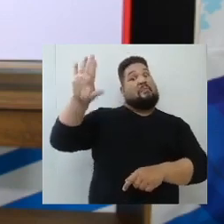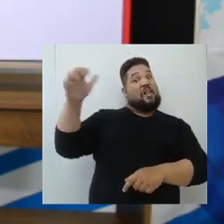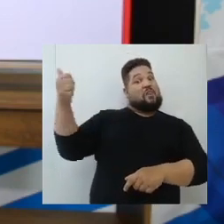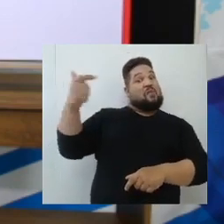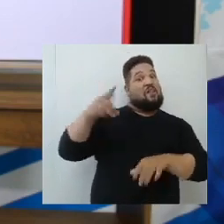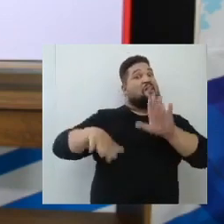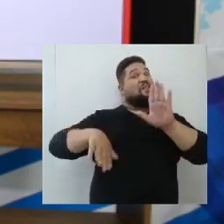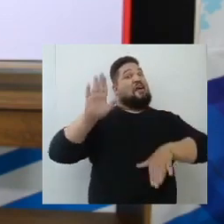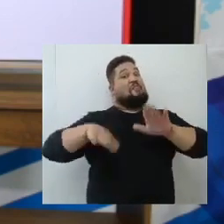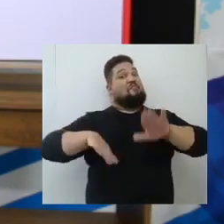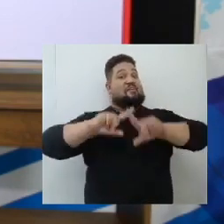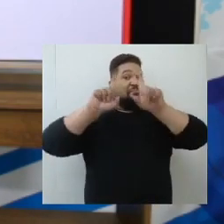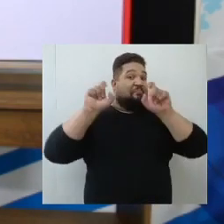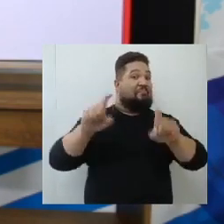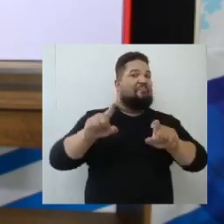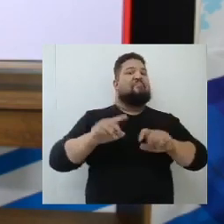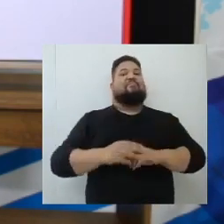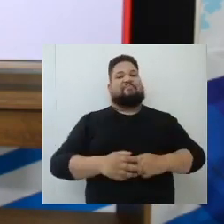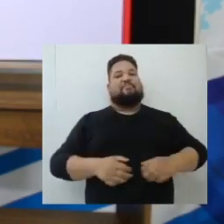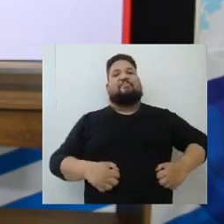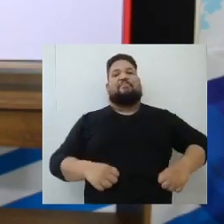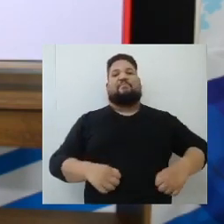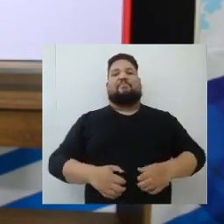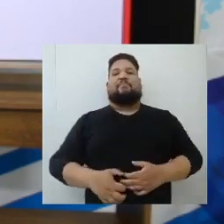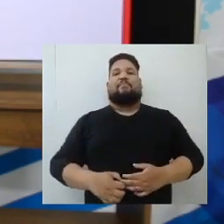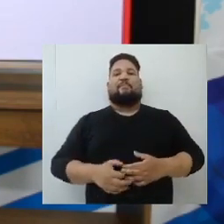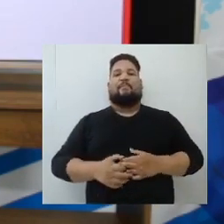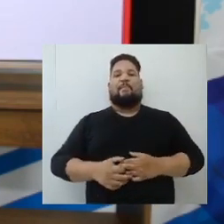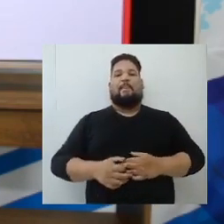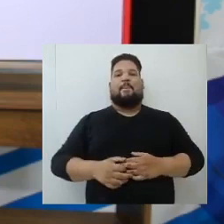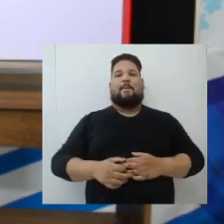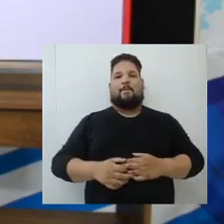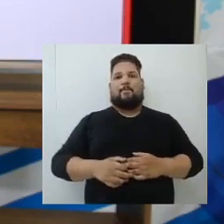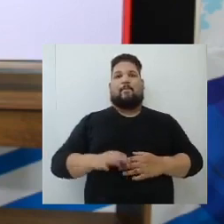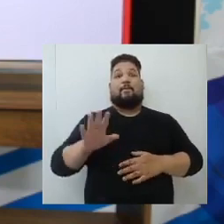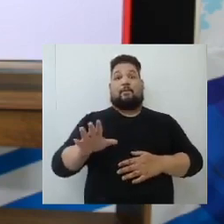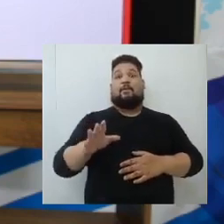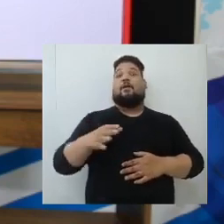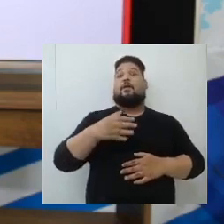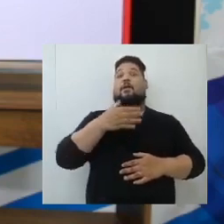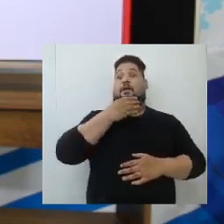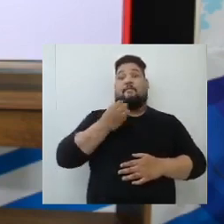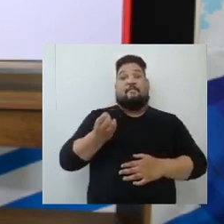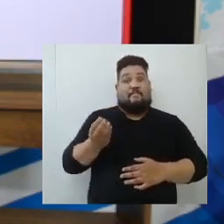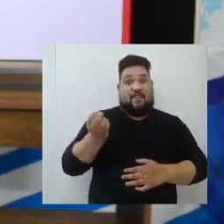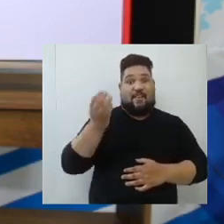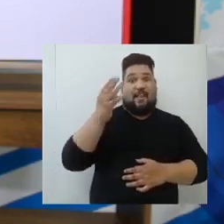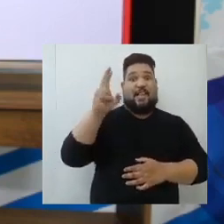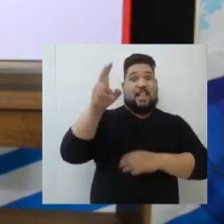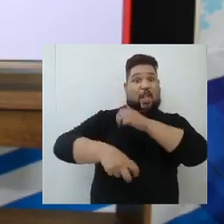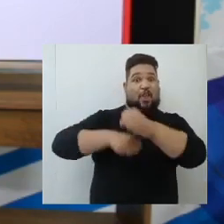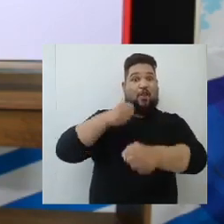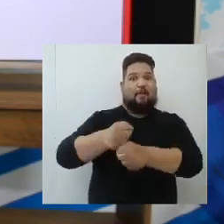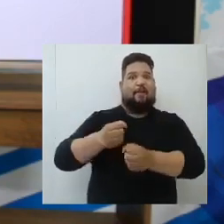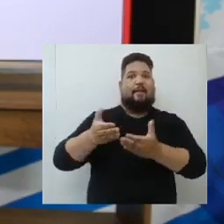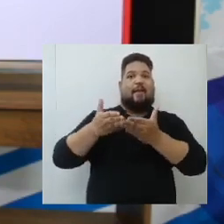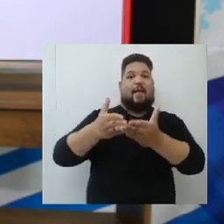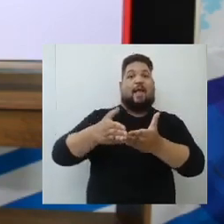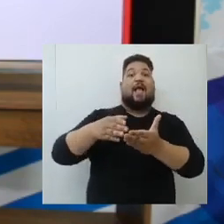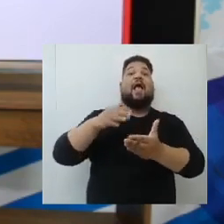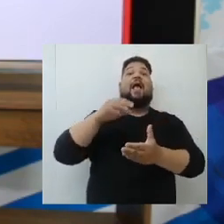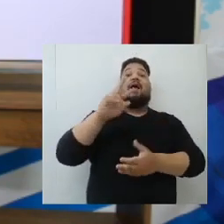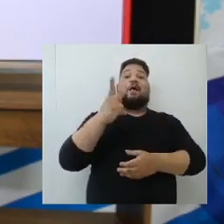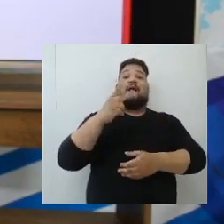mais do que eu sobre essa história. Tá bem? Então, ó, nessa viagem de 5 anos, a bordo do HMS